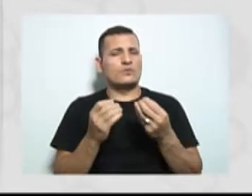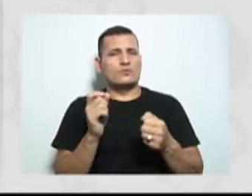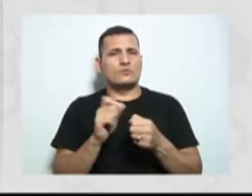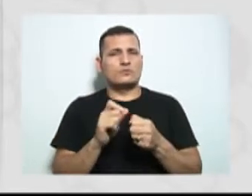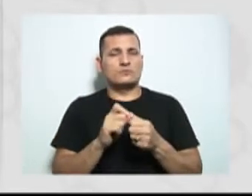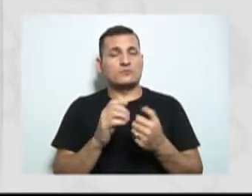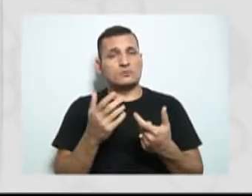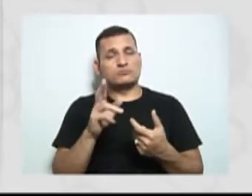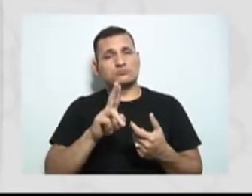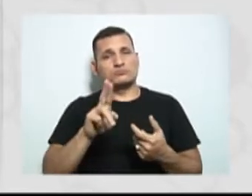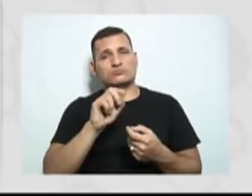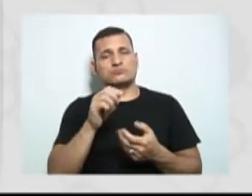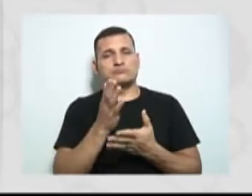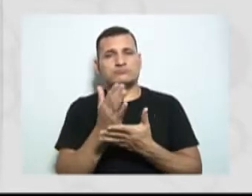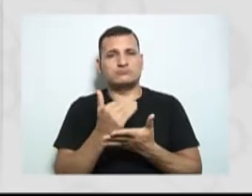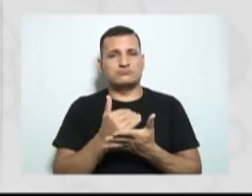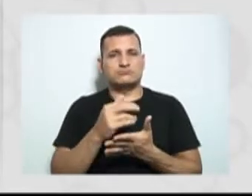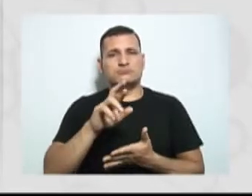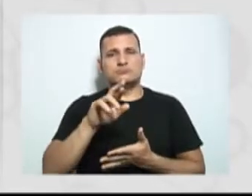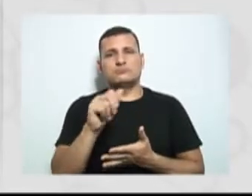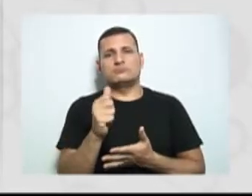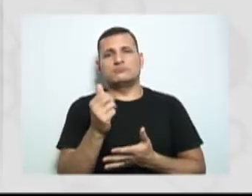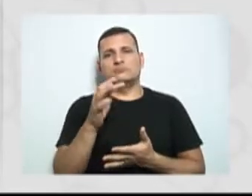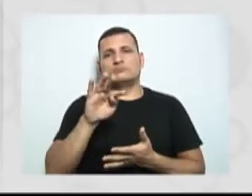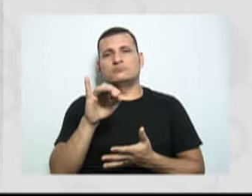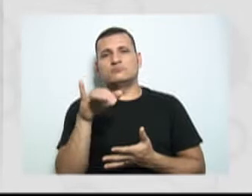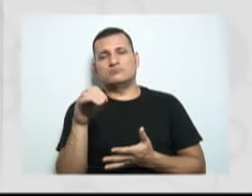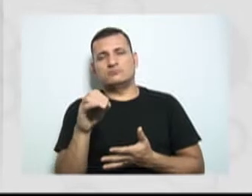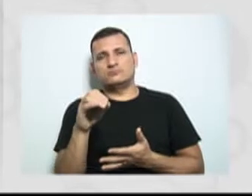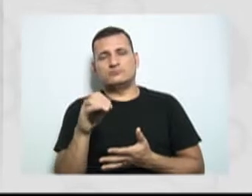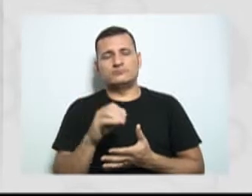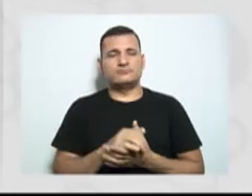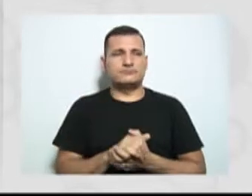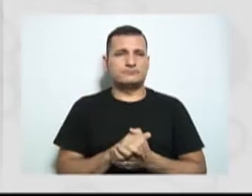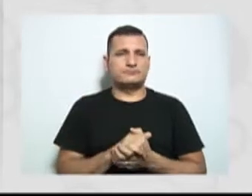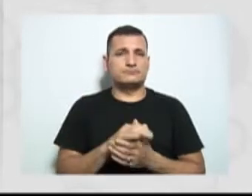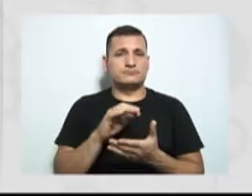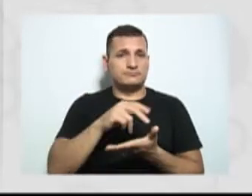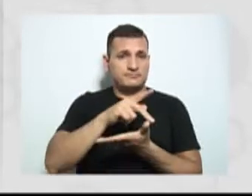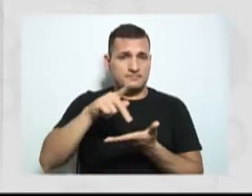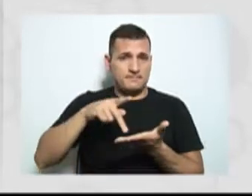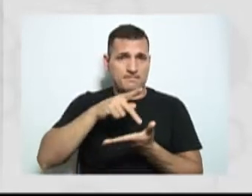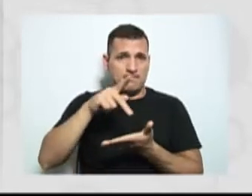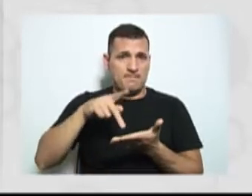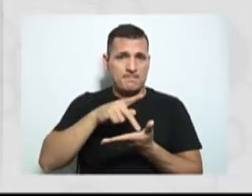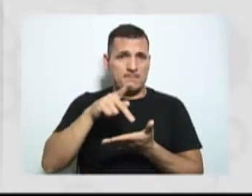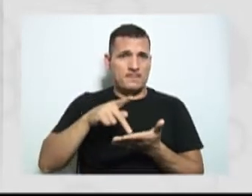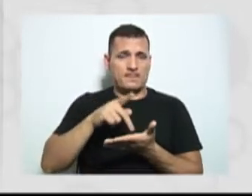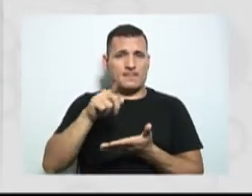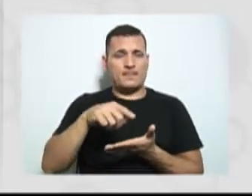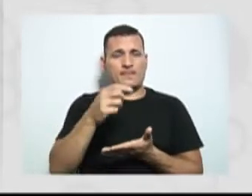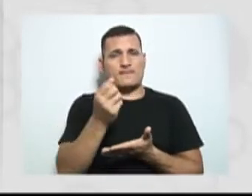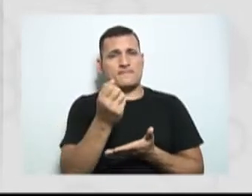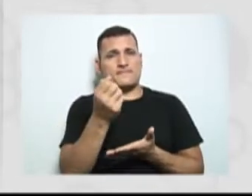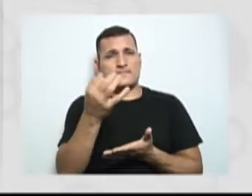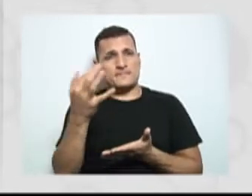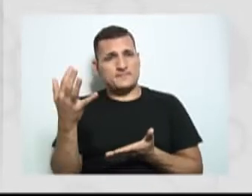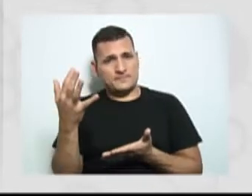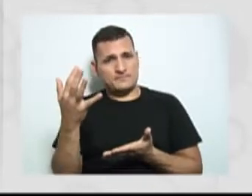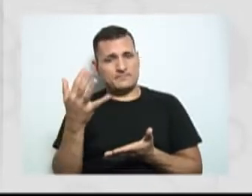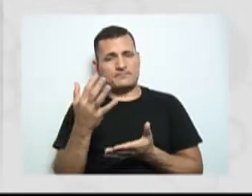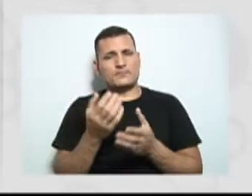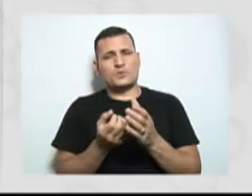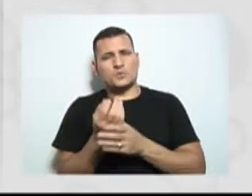utiliza critério de rateios. Bom, um critério de rateio, no caso do pudim, é a quantidade